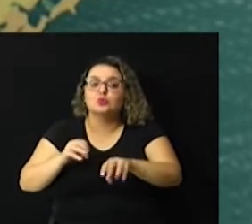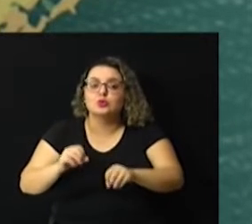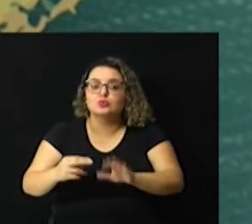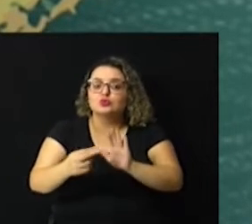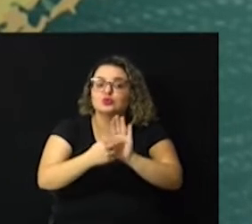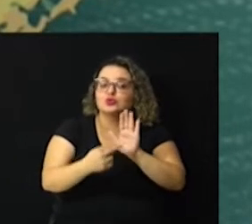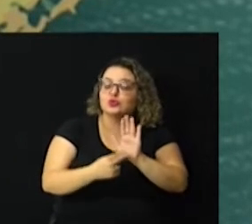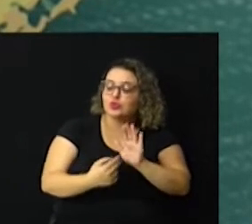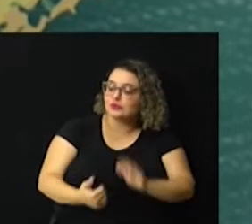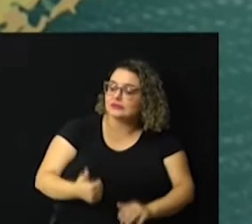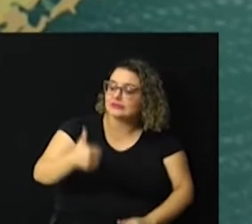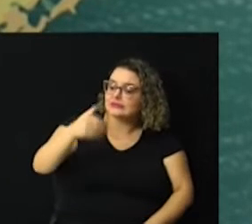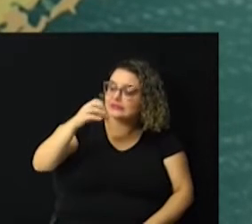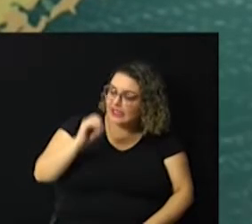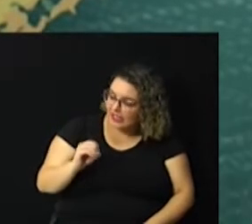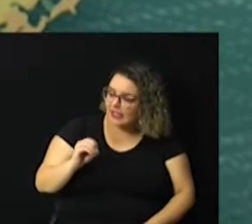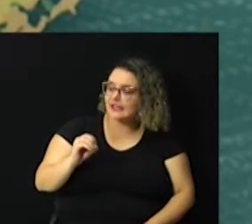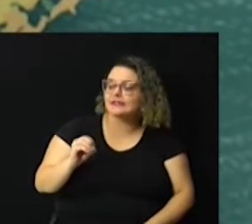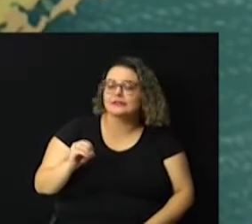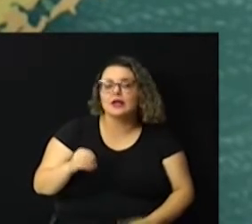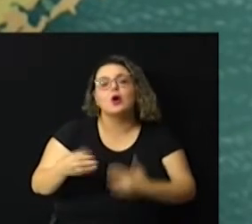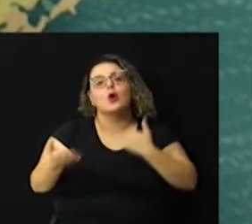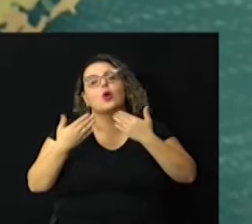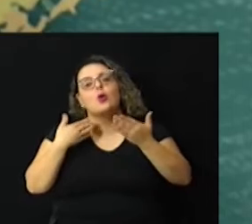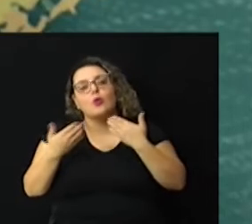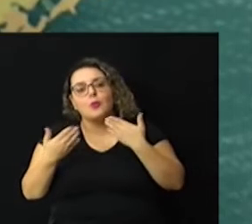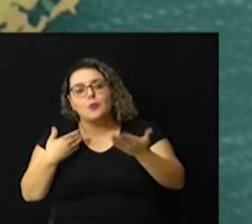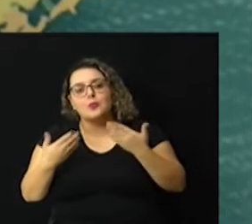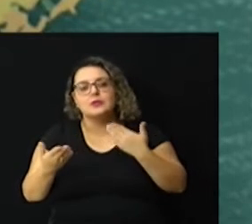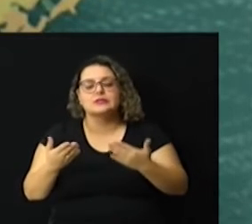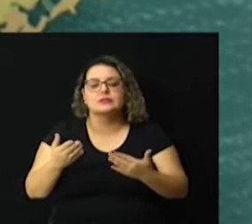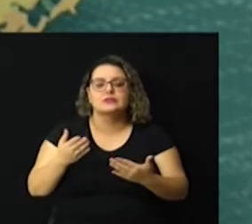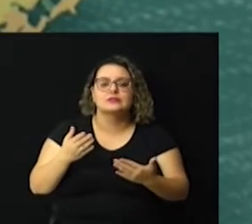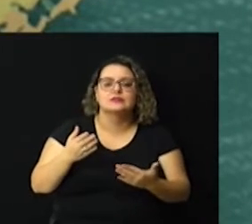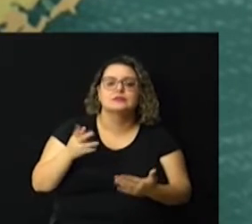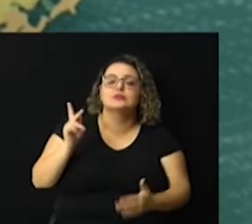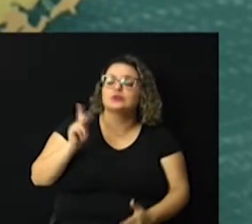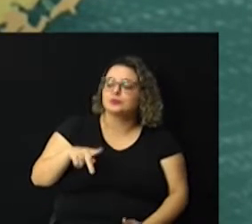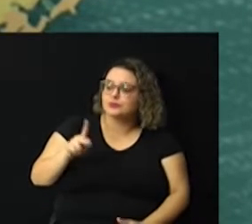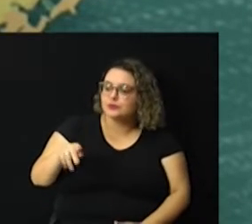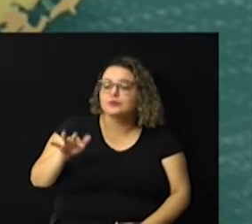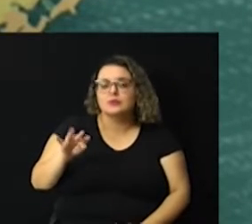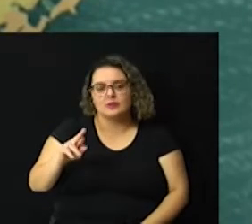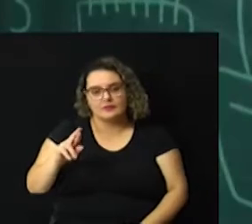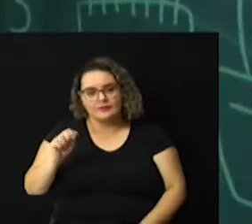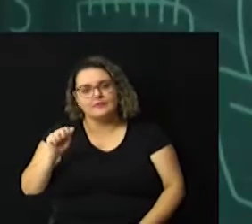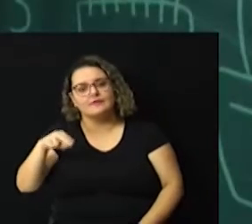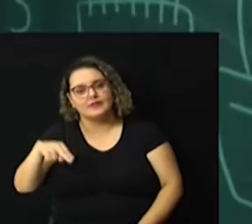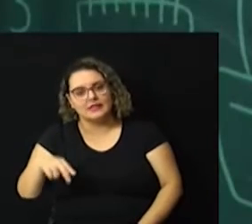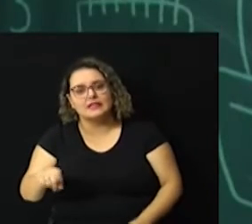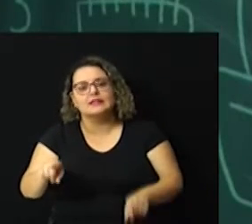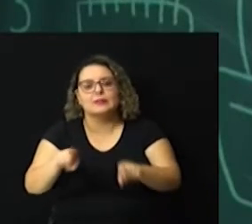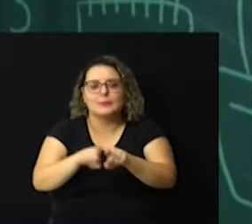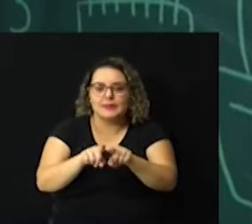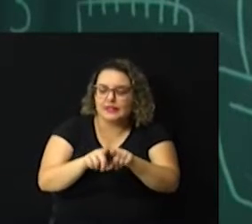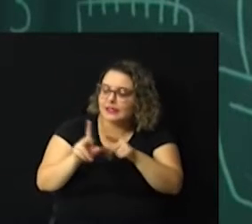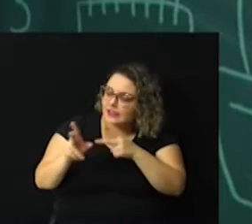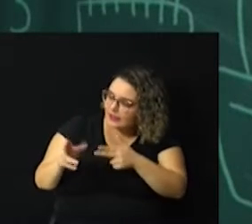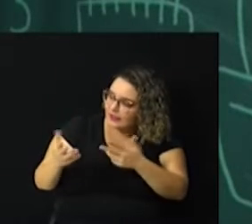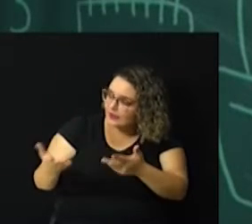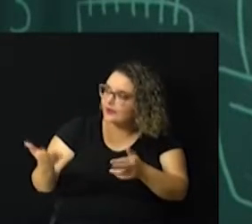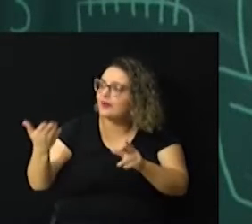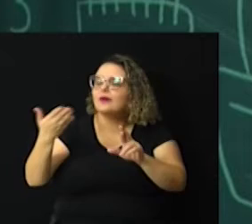não é? A gente já teve a oportunidade, inclusive, de conversar com a professora Fran também, que assim como